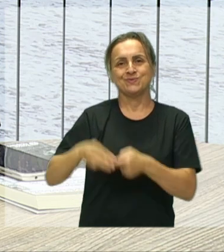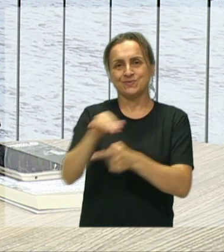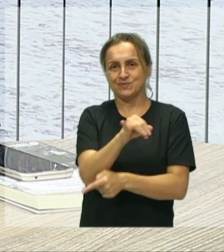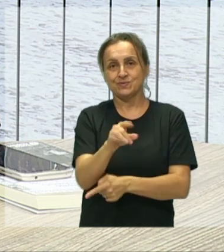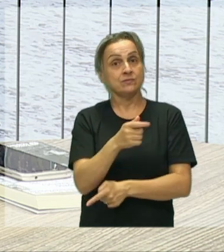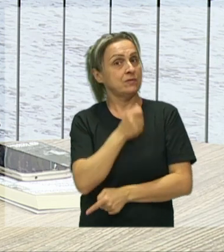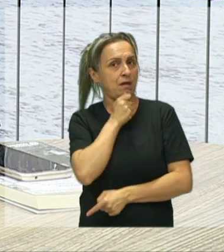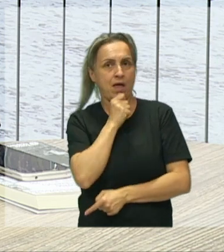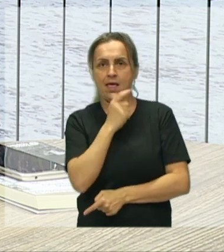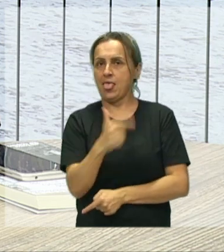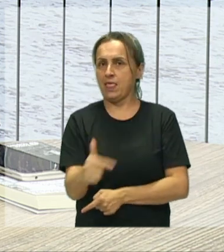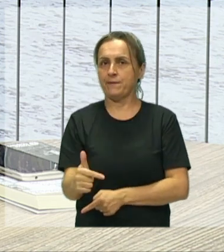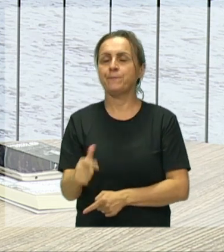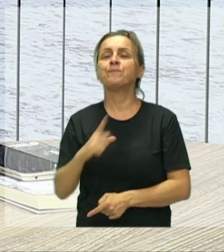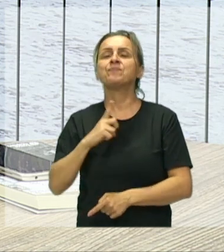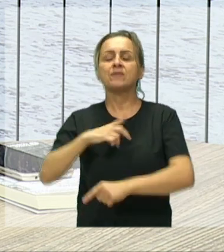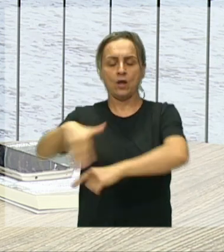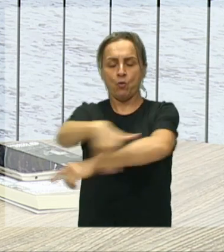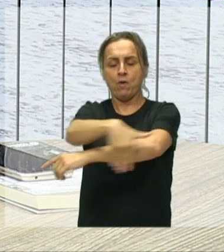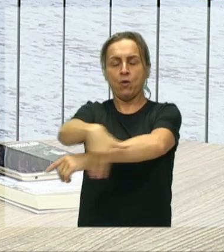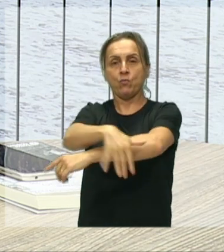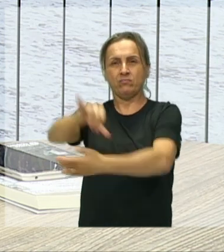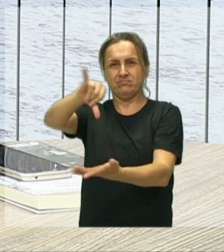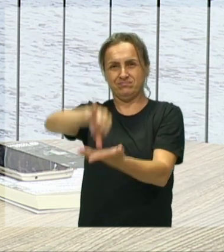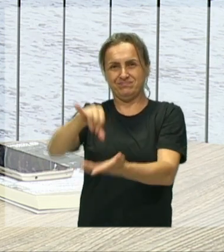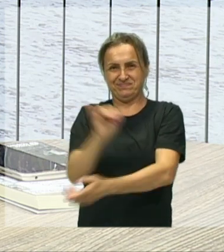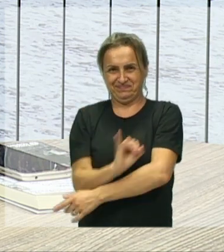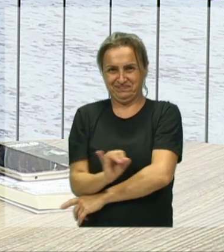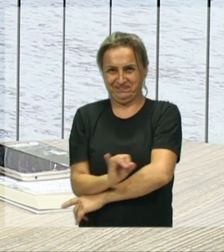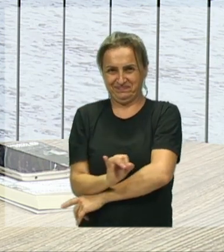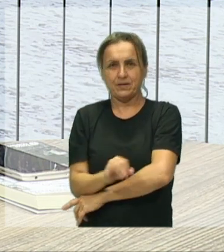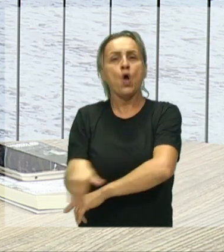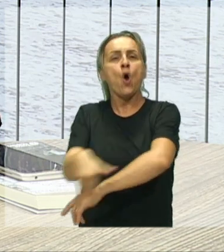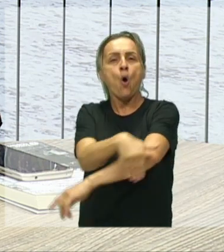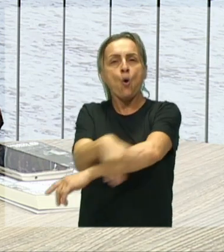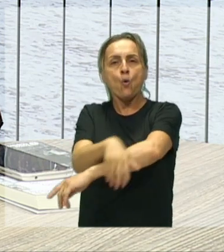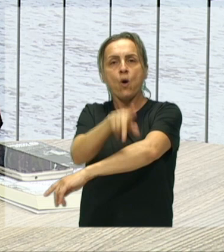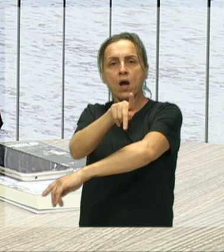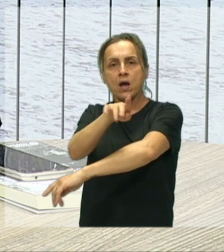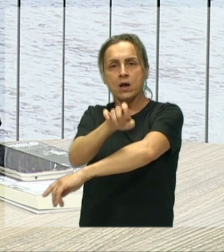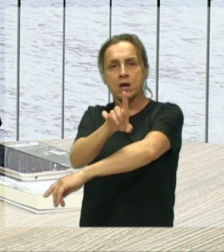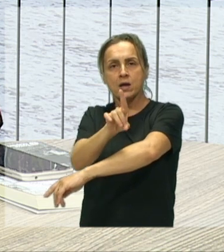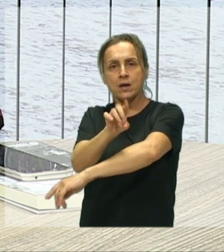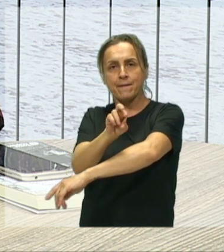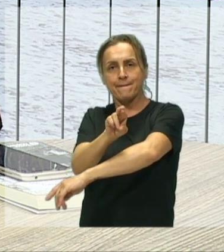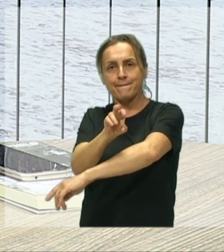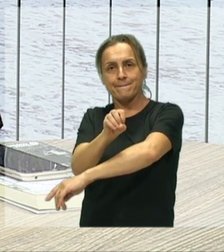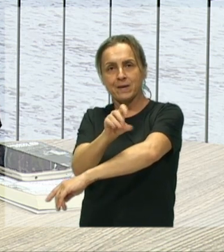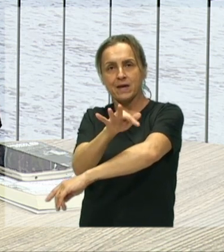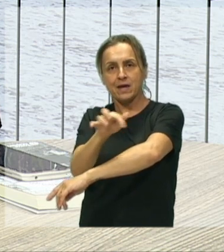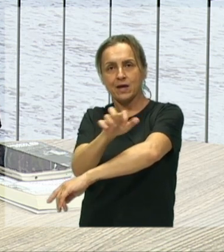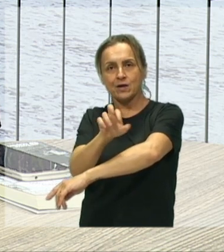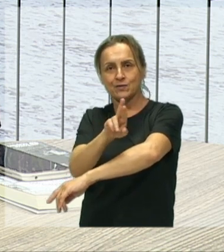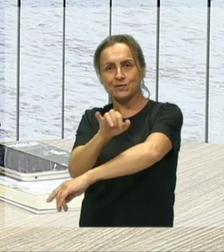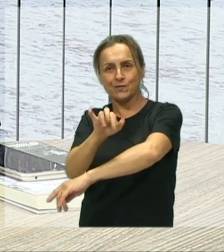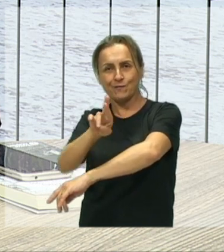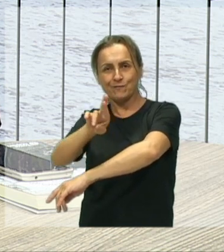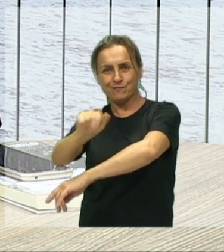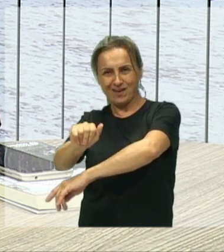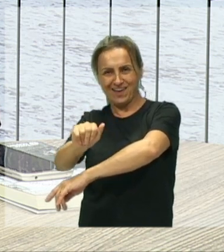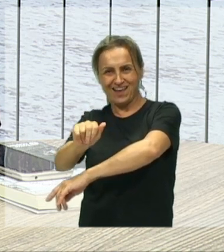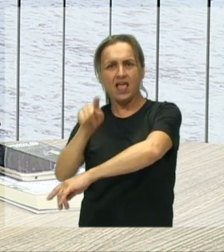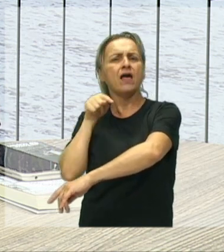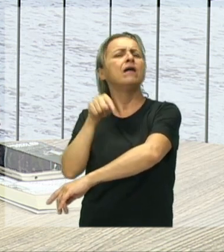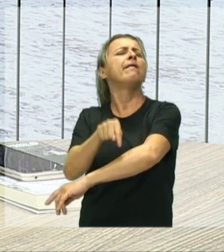em Itajaí, uma avenida central, não é avenida, é Rua Pedro Ferreira. Quem foi Pedro Ferreira?